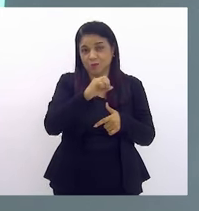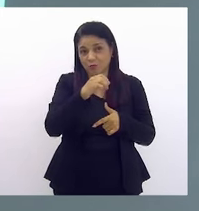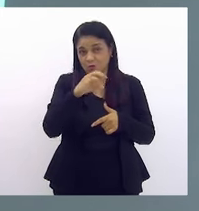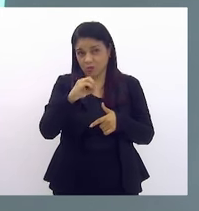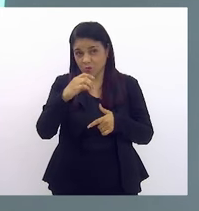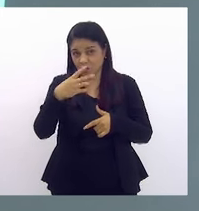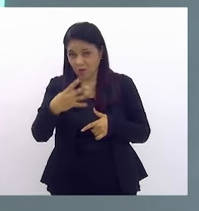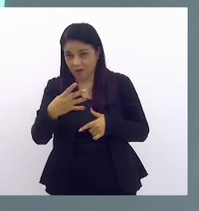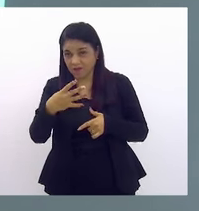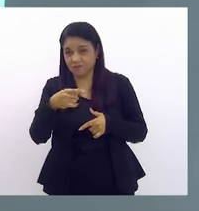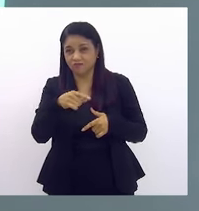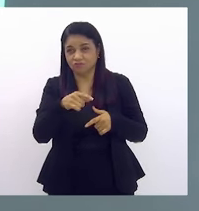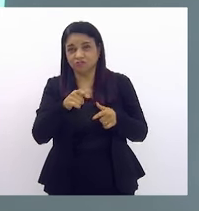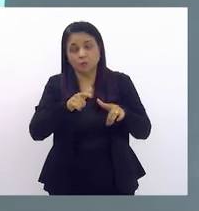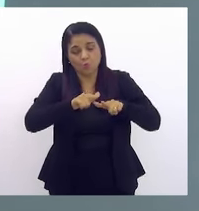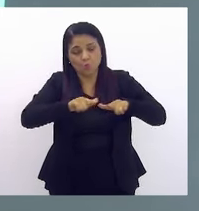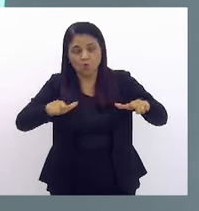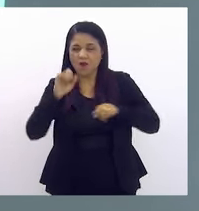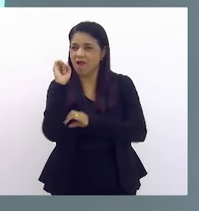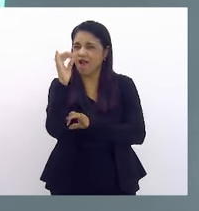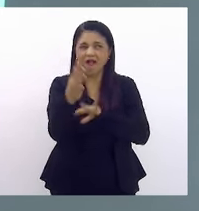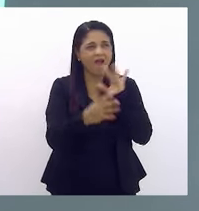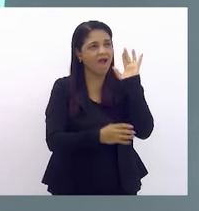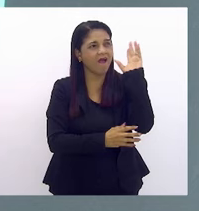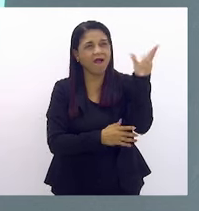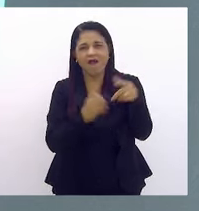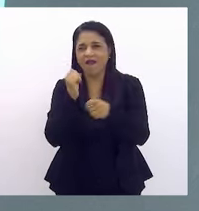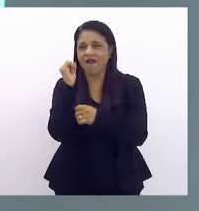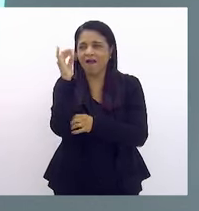Jardim Atlântico Leste.